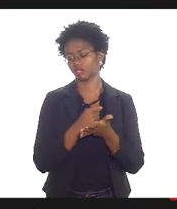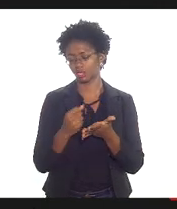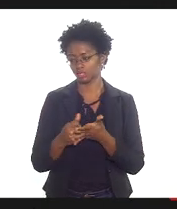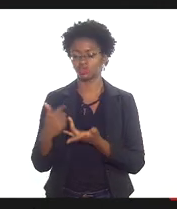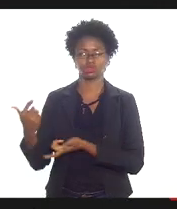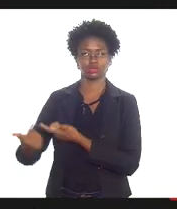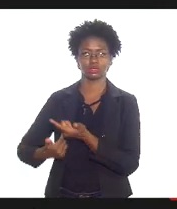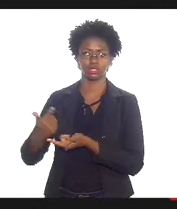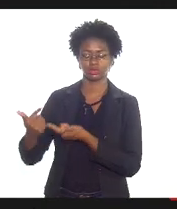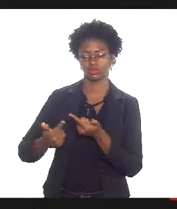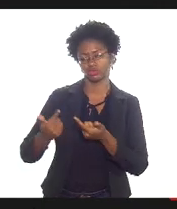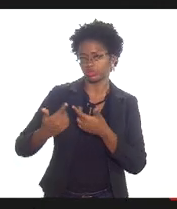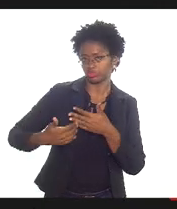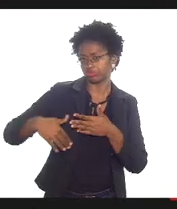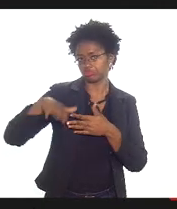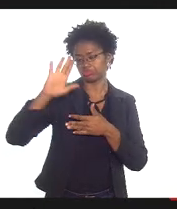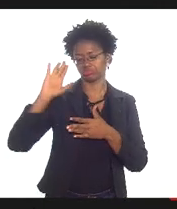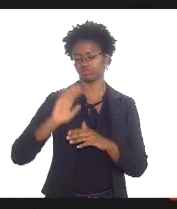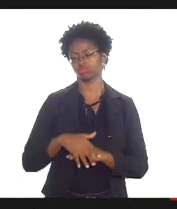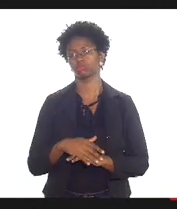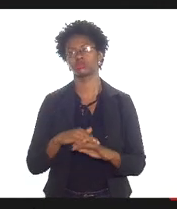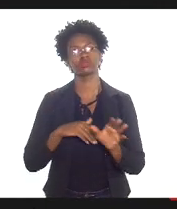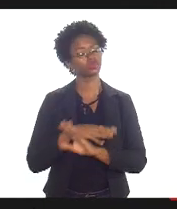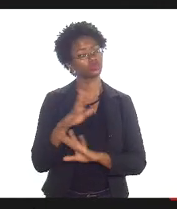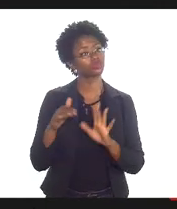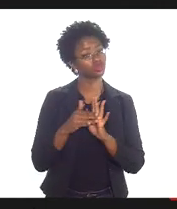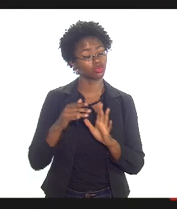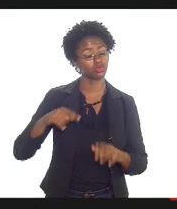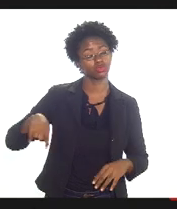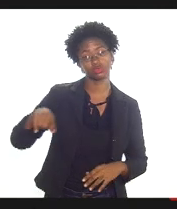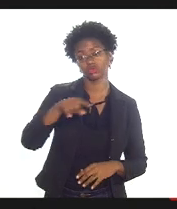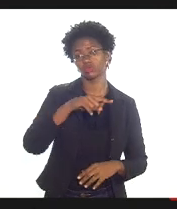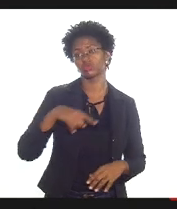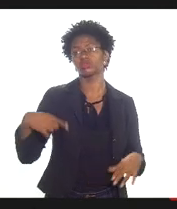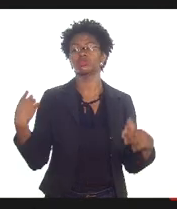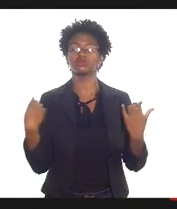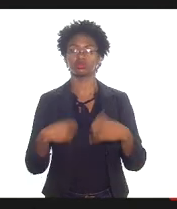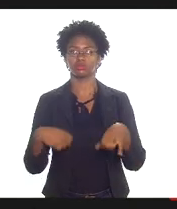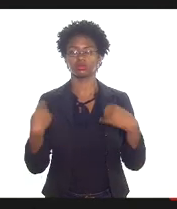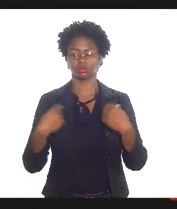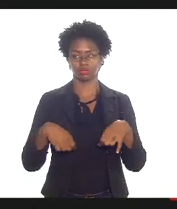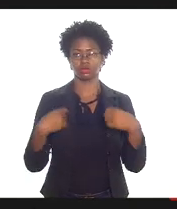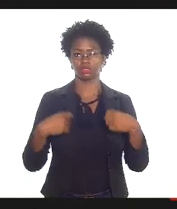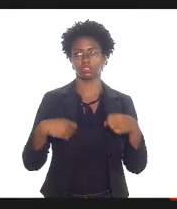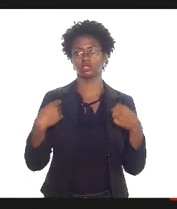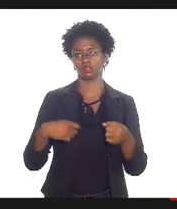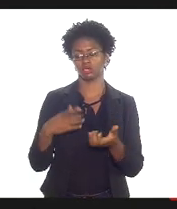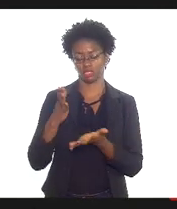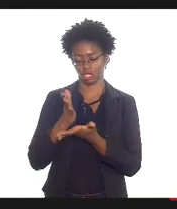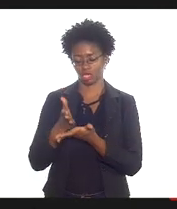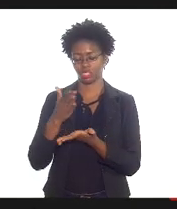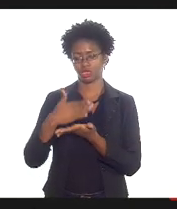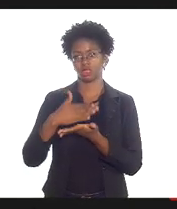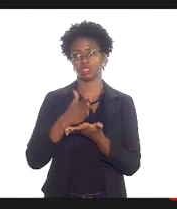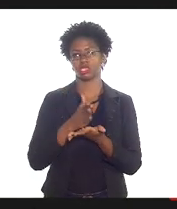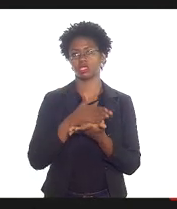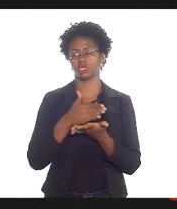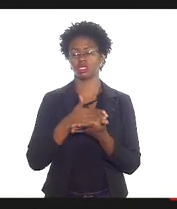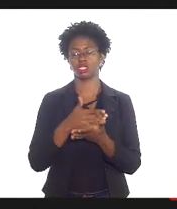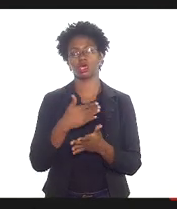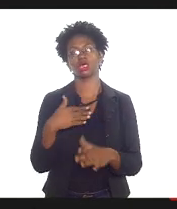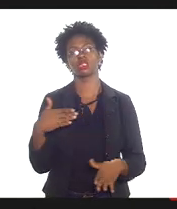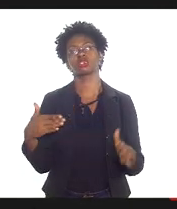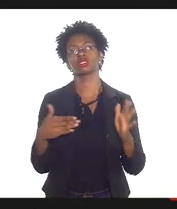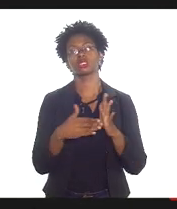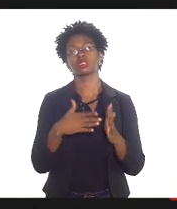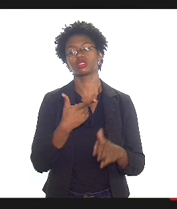serviço e vai por aí afora. Né? Tudo isso precisa ser rateado até